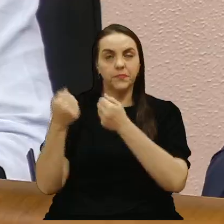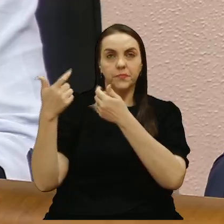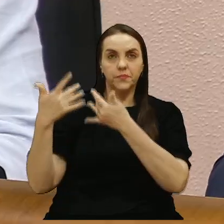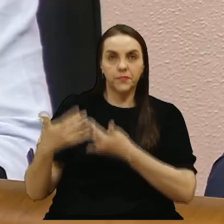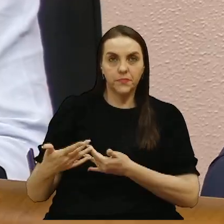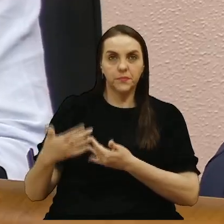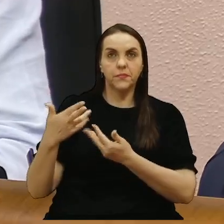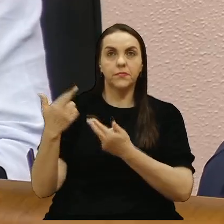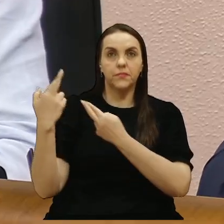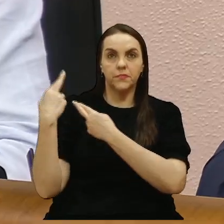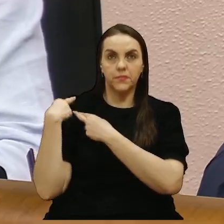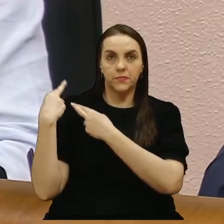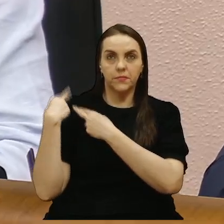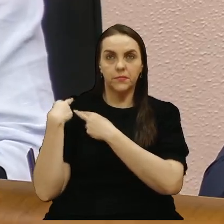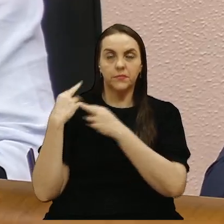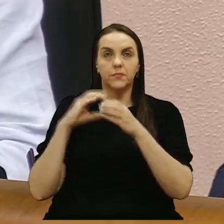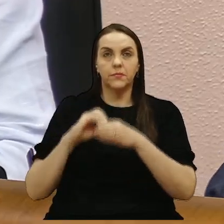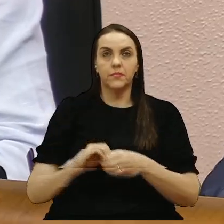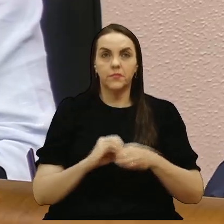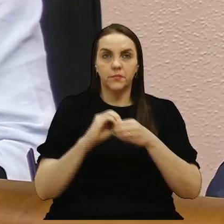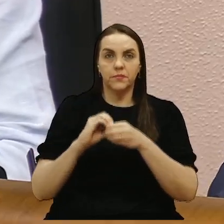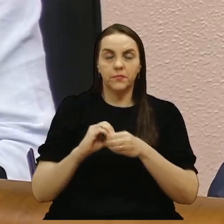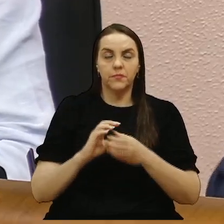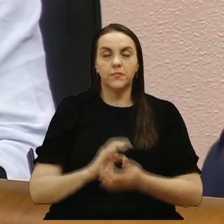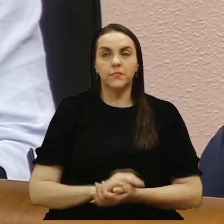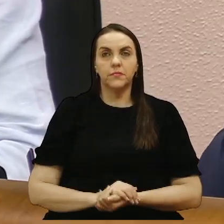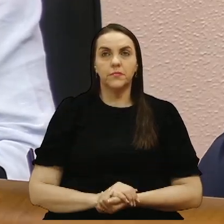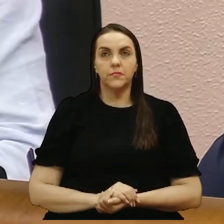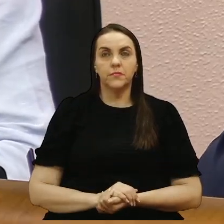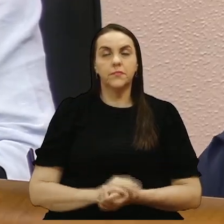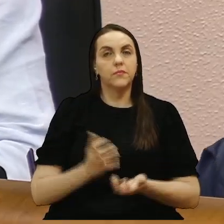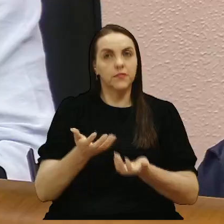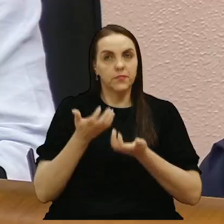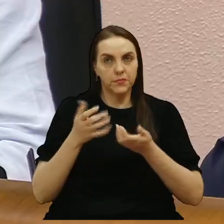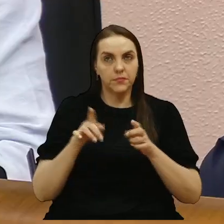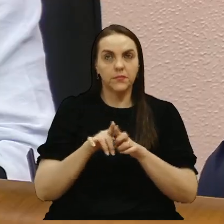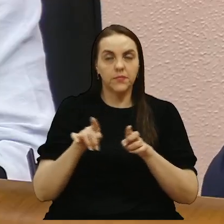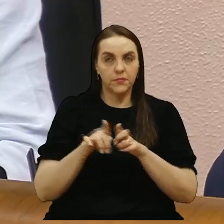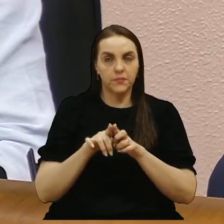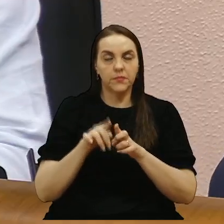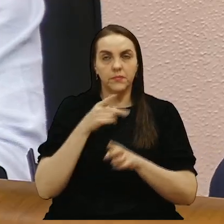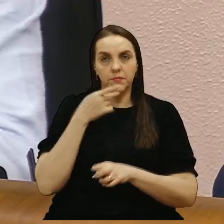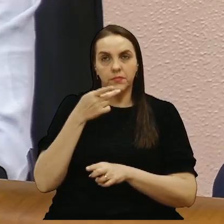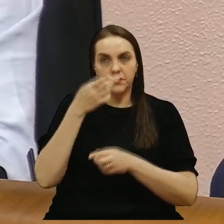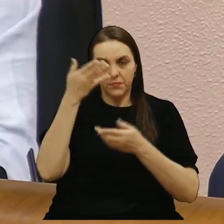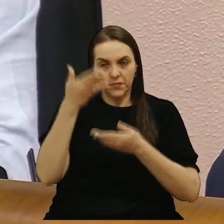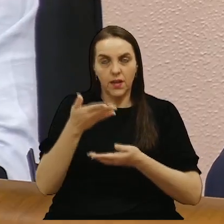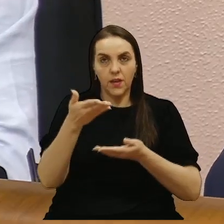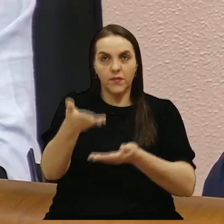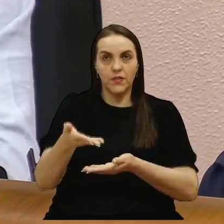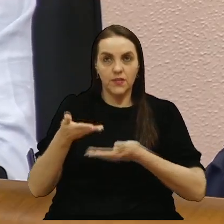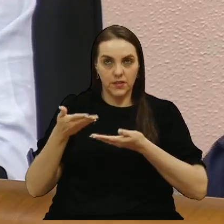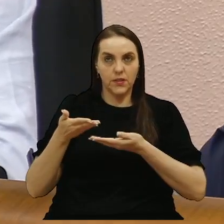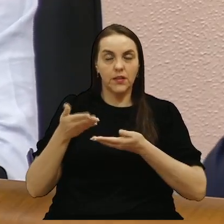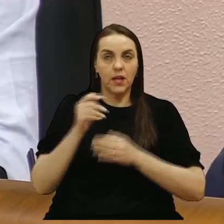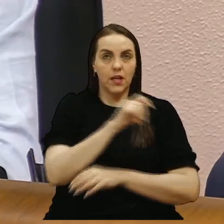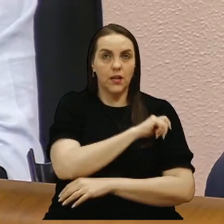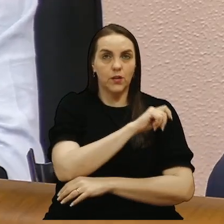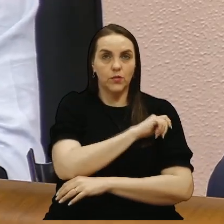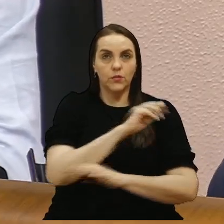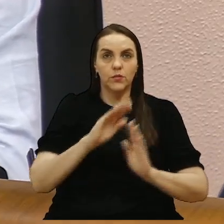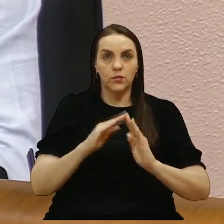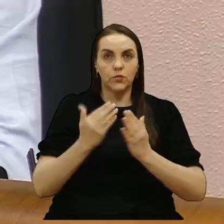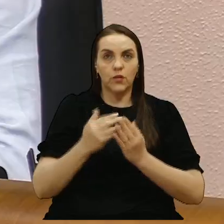do responsável pela cooperativa. E quero também mencionar a visita dos alunos que estão aqui da